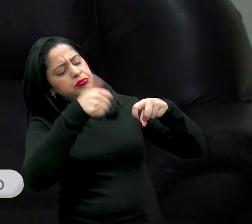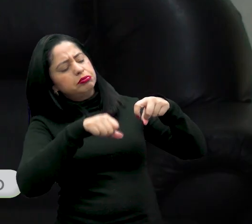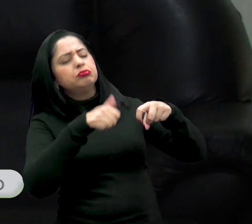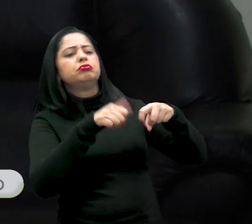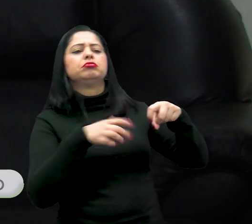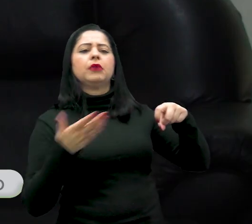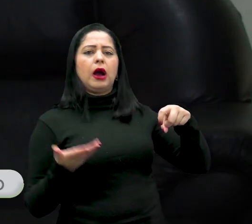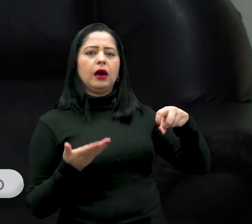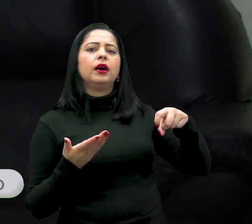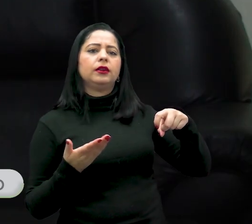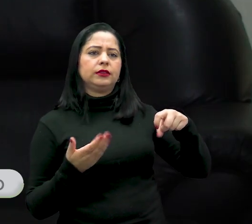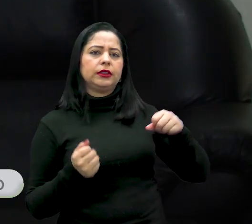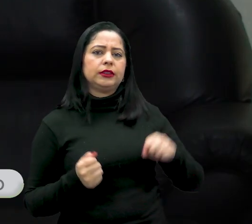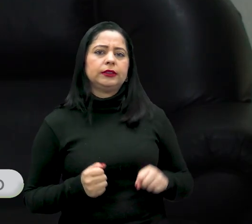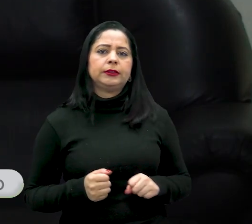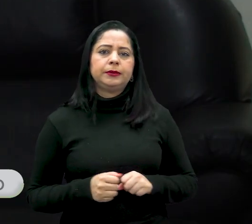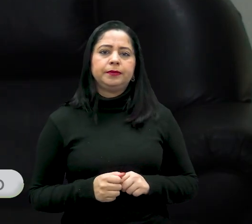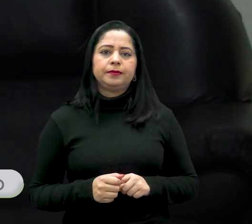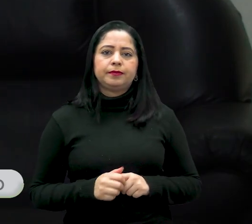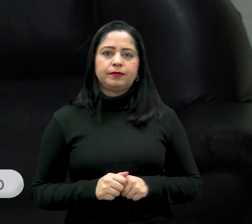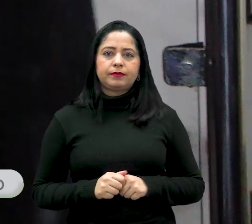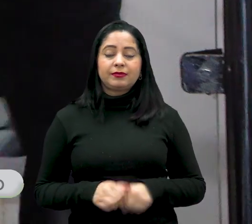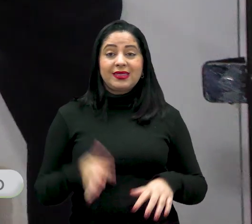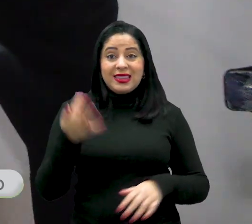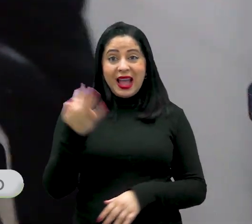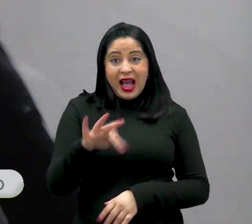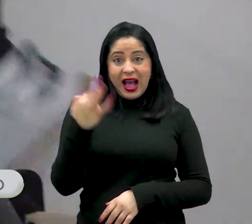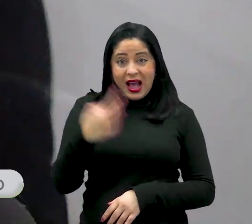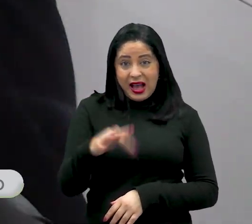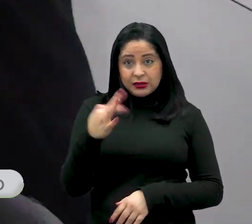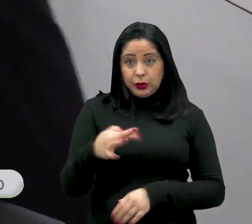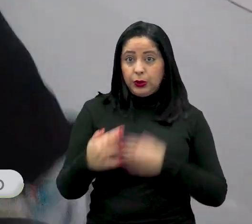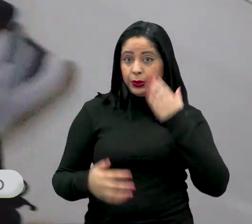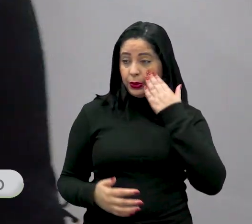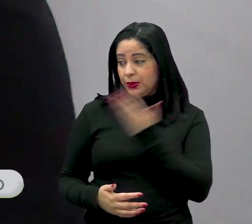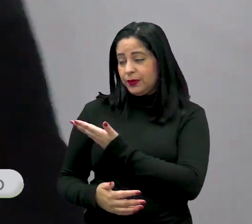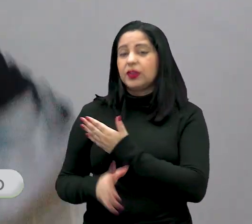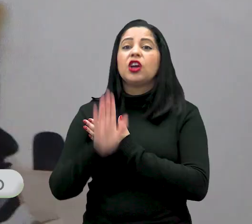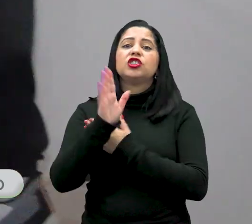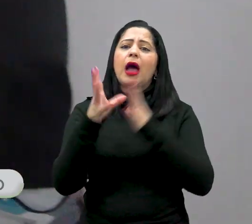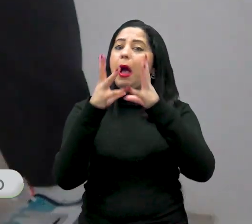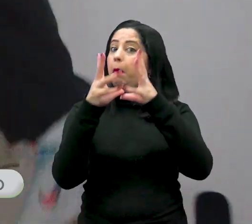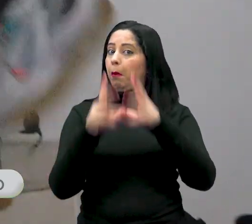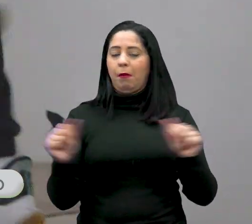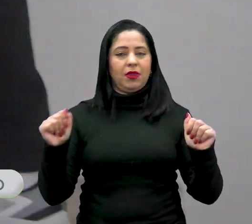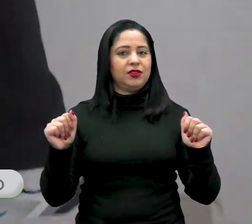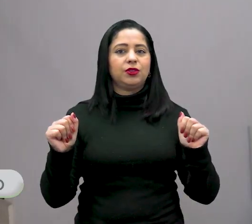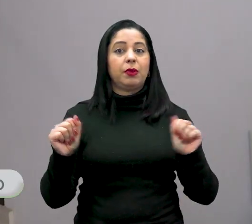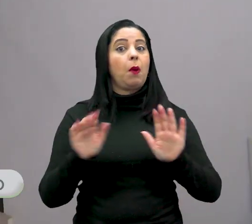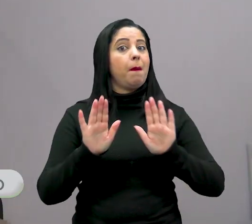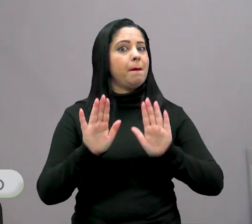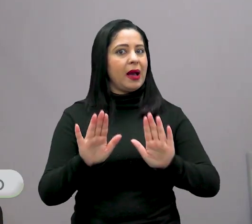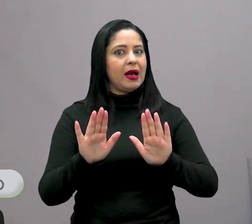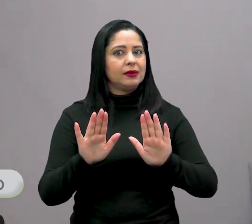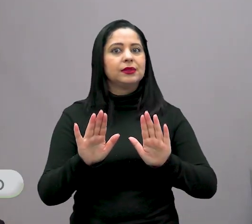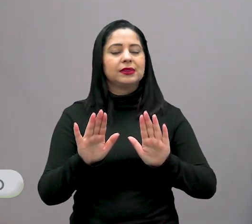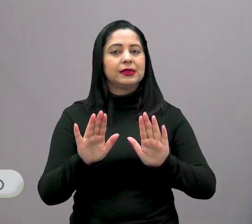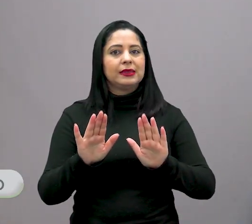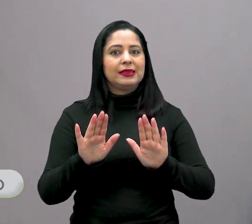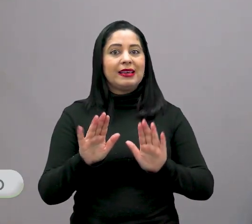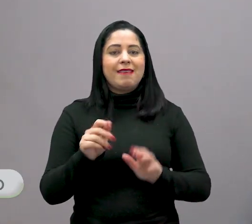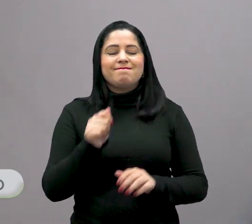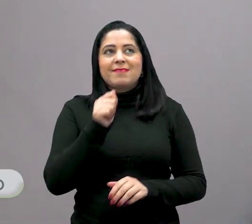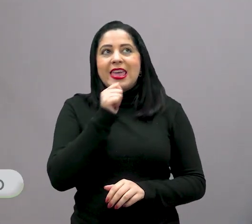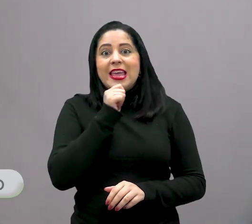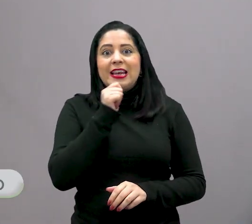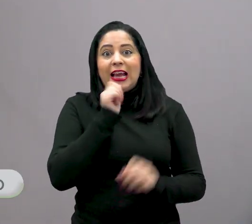mesmo para poder resolver esse problema. As dores, segundo Wagner, já foram embora. No entanto, ele